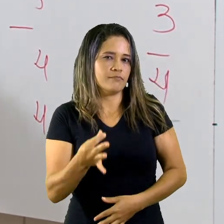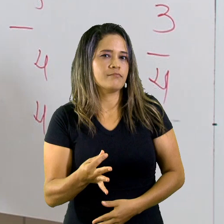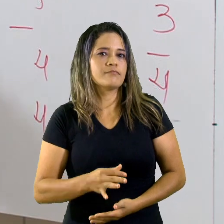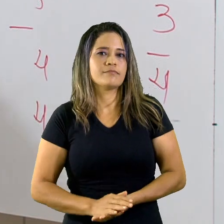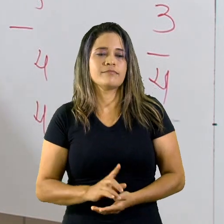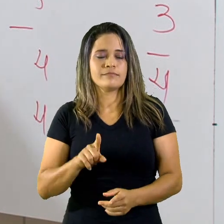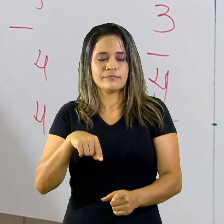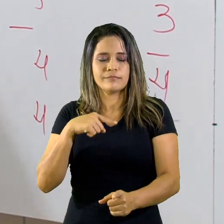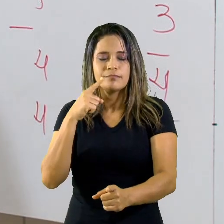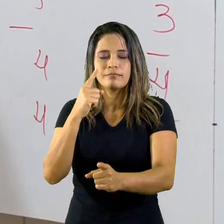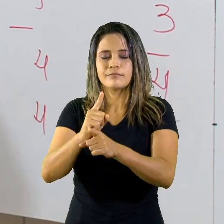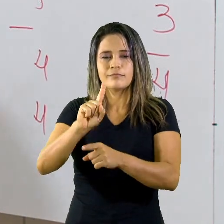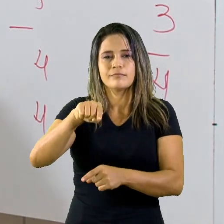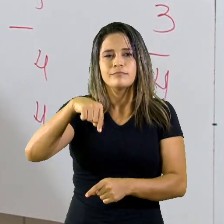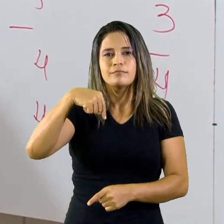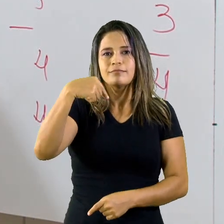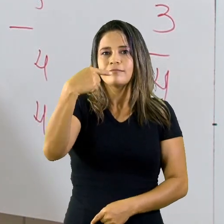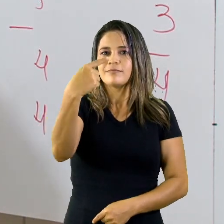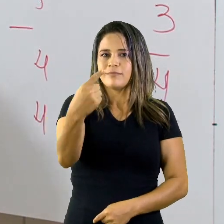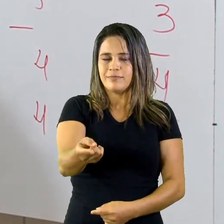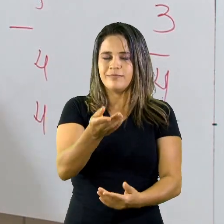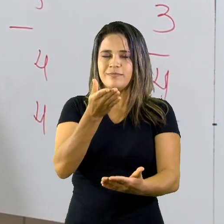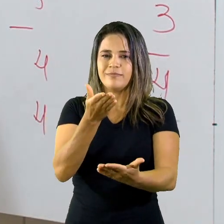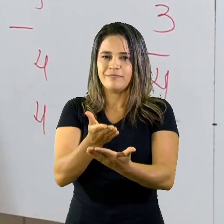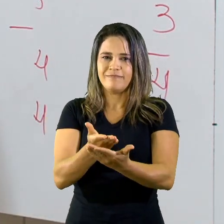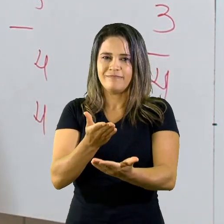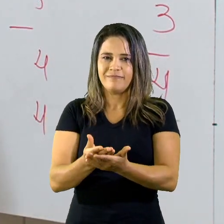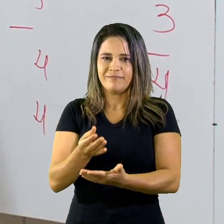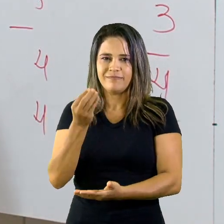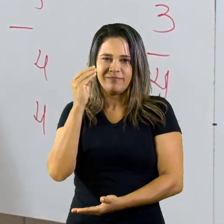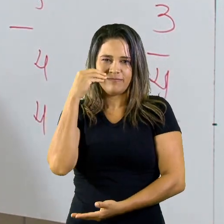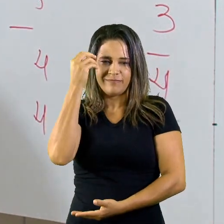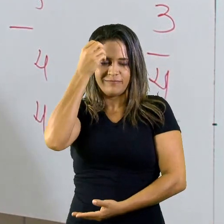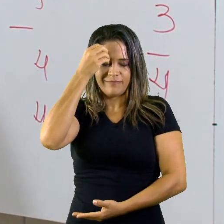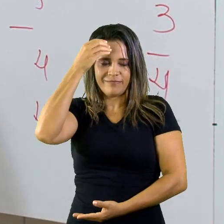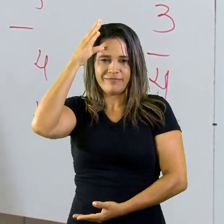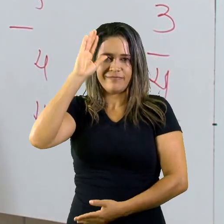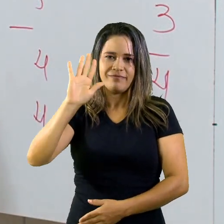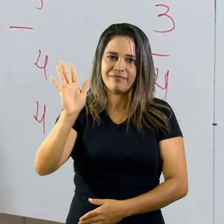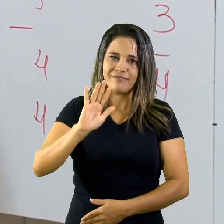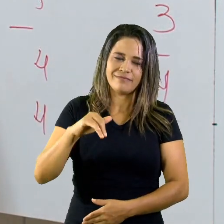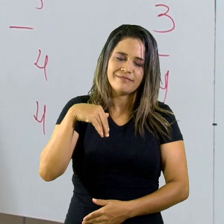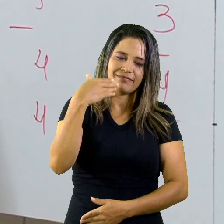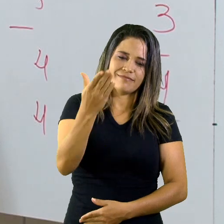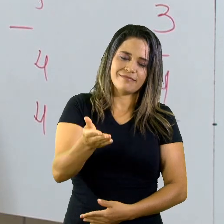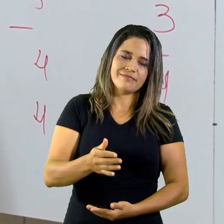a gente se encontra uma próxima vez, numa próxima aula para novos conhecimentos. Até a próxima!